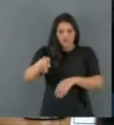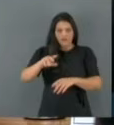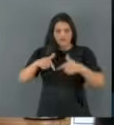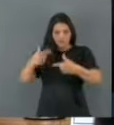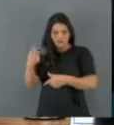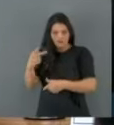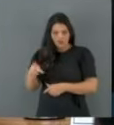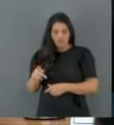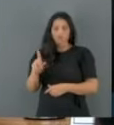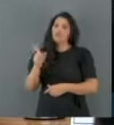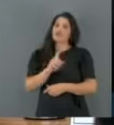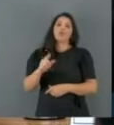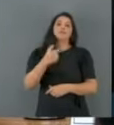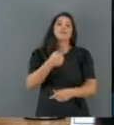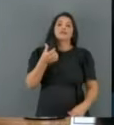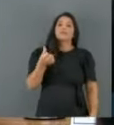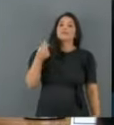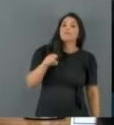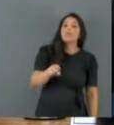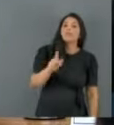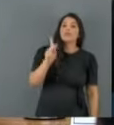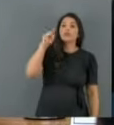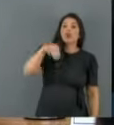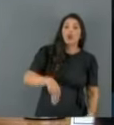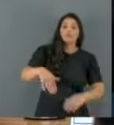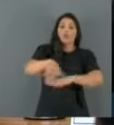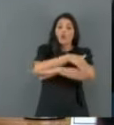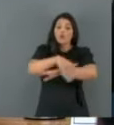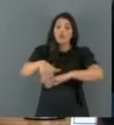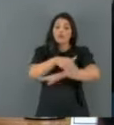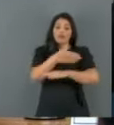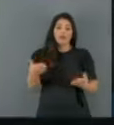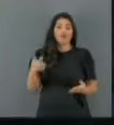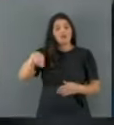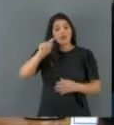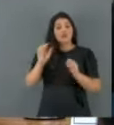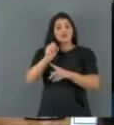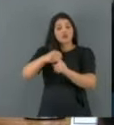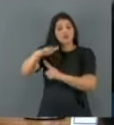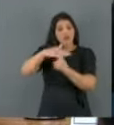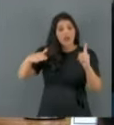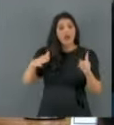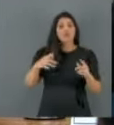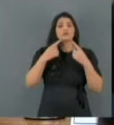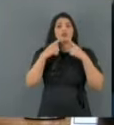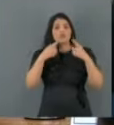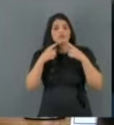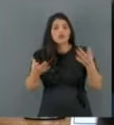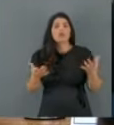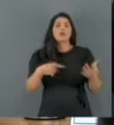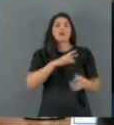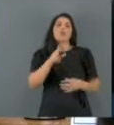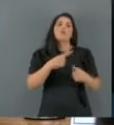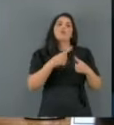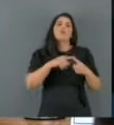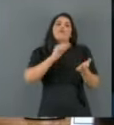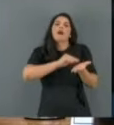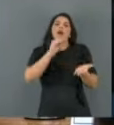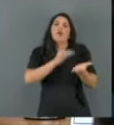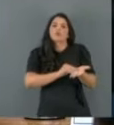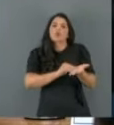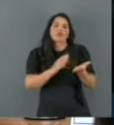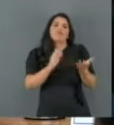Federal. 76 mil quilômetros de rodovia. E há uma queixa da sociedade que não é por ineficiência da polícia, porque só conta